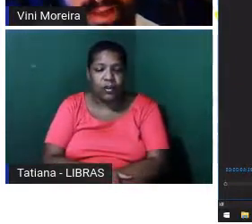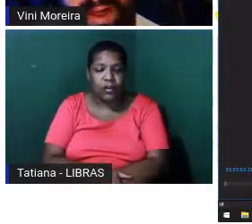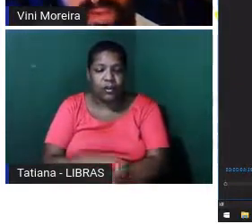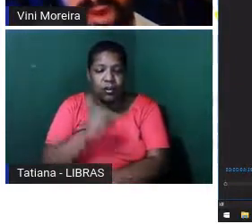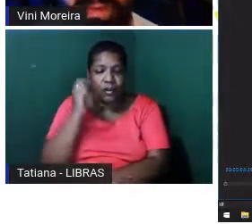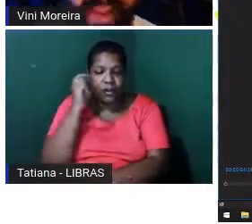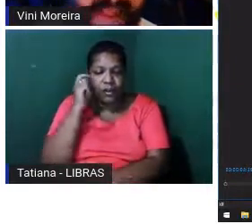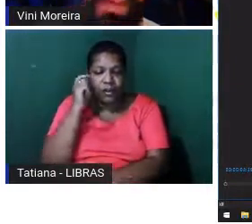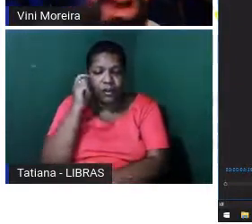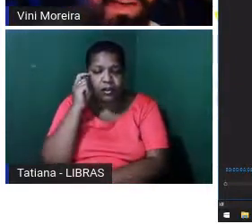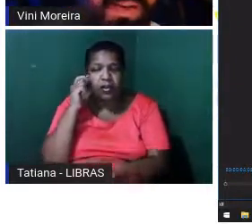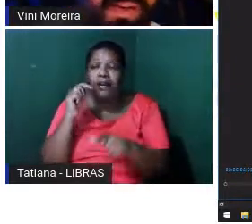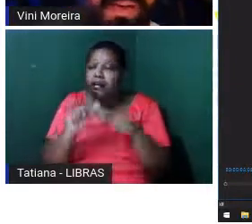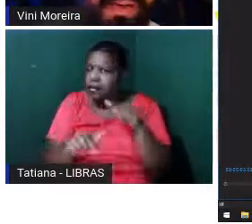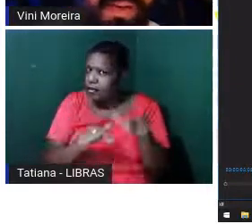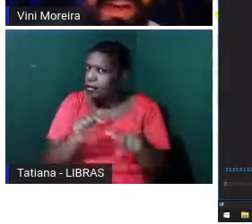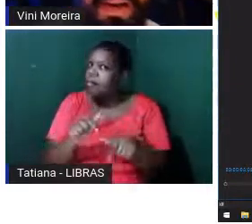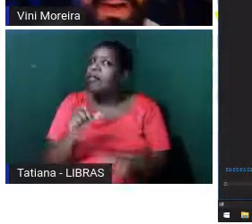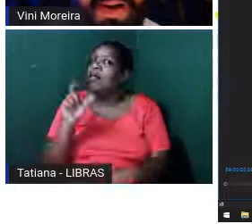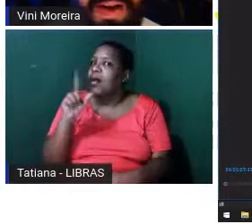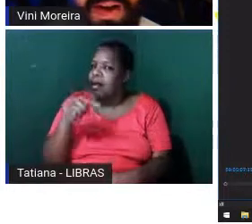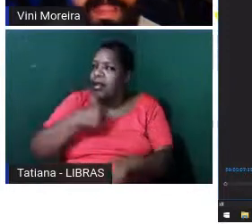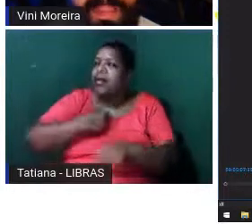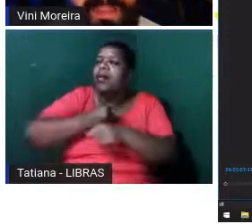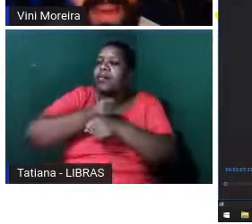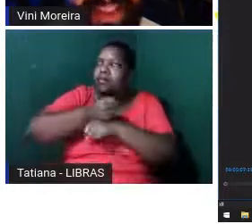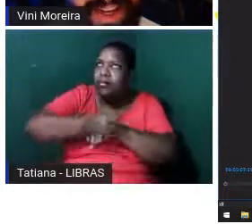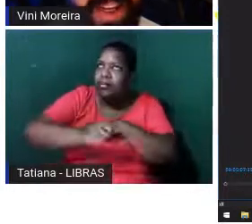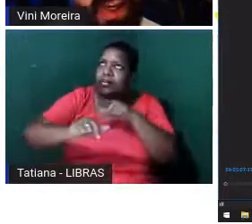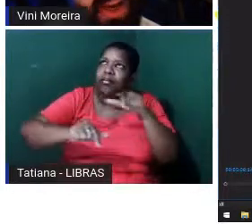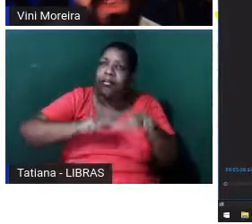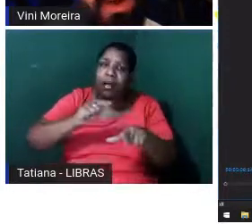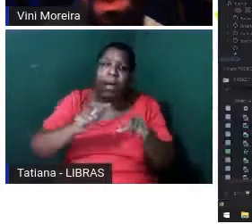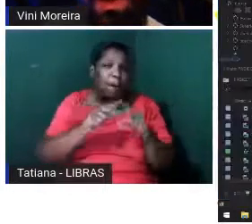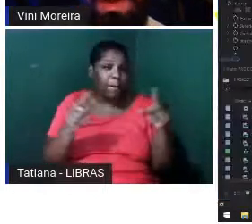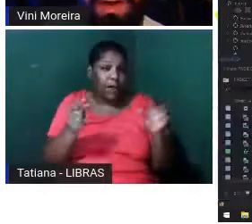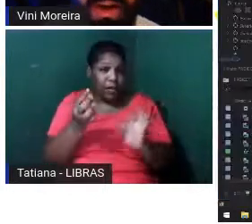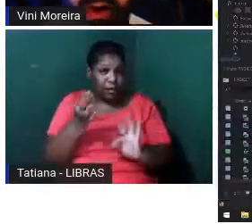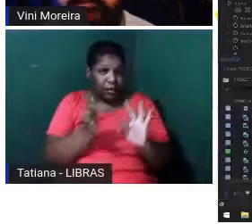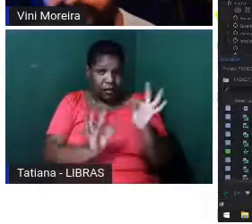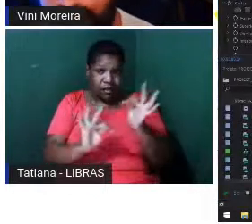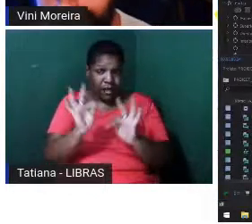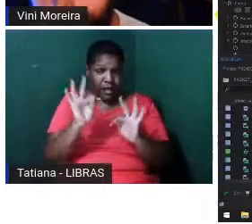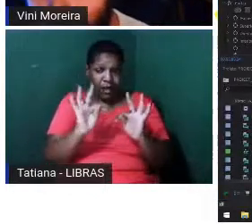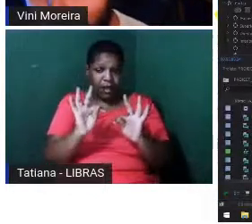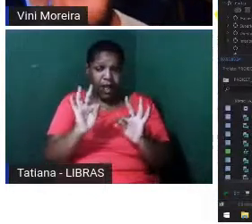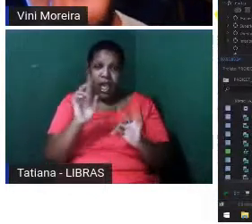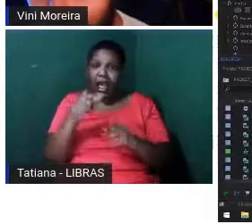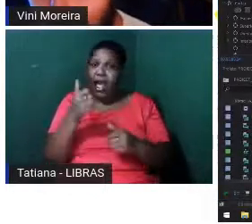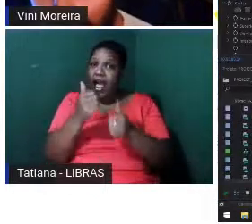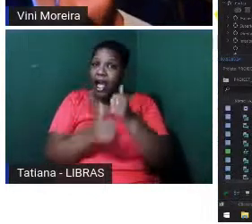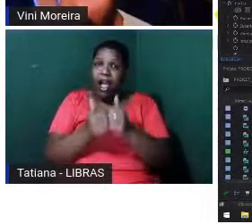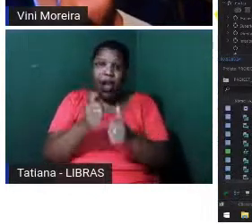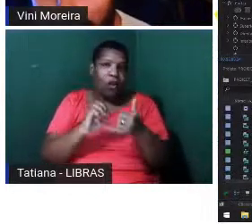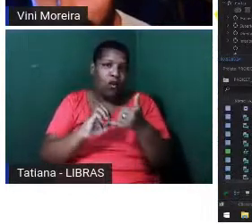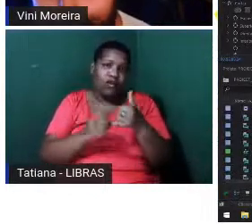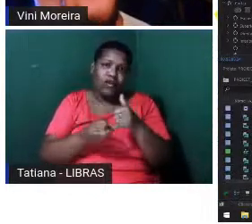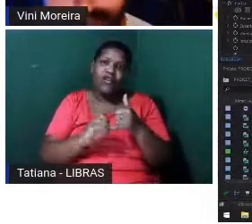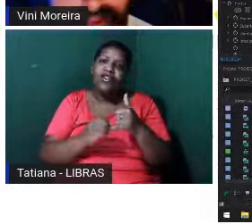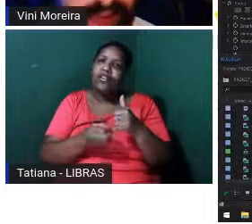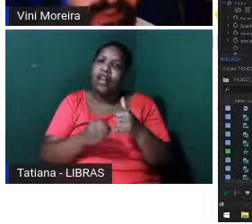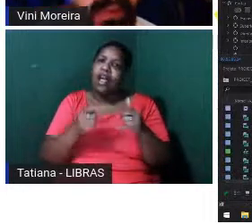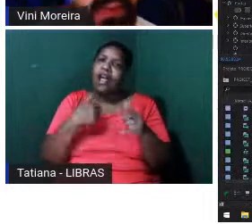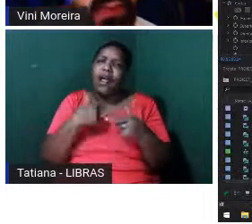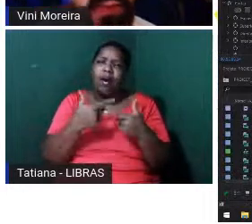e dá um trabalho dá trabalho mas Tecnicamente é o arroz com feijão é a